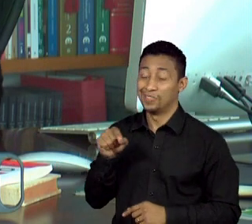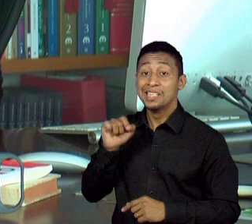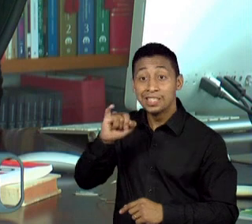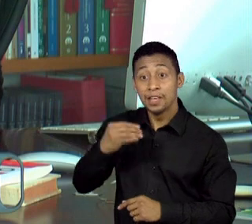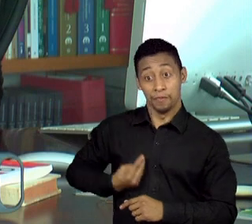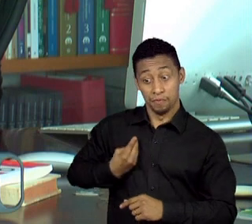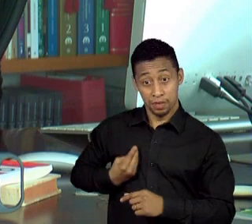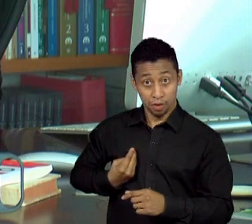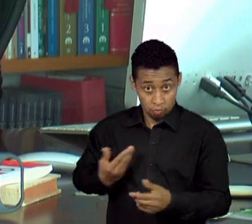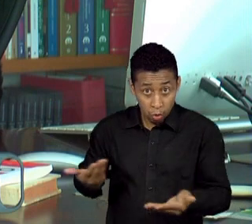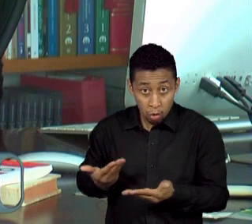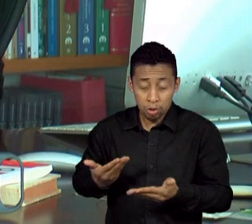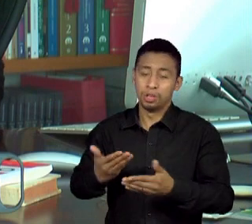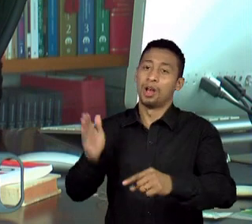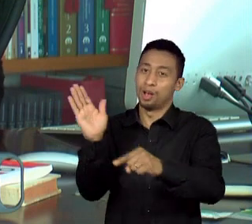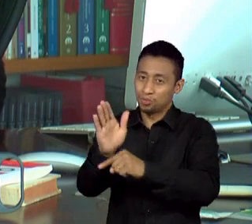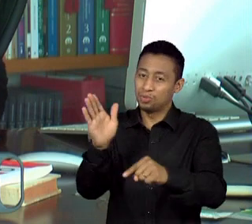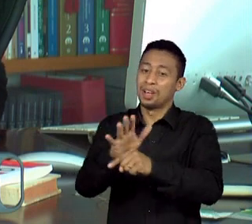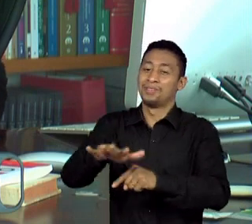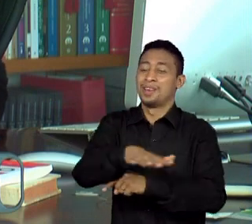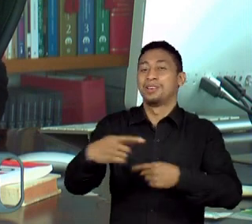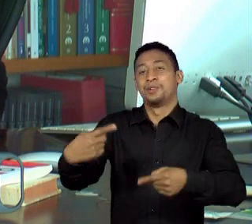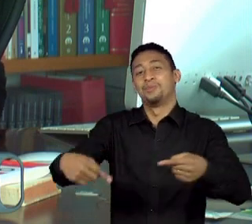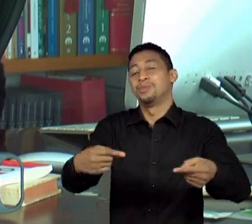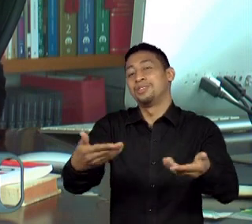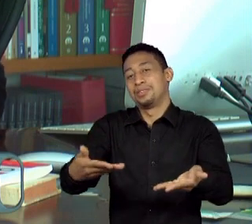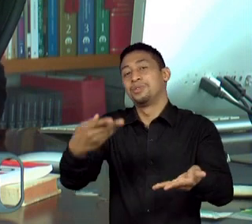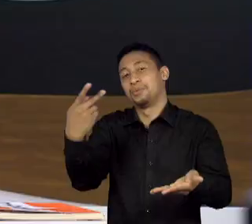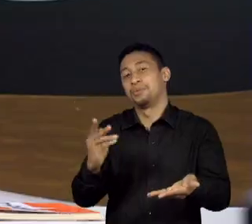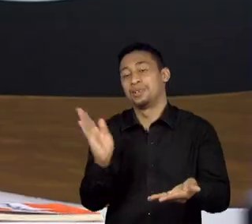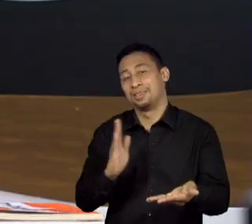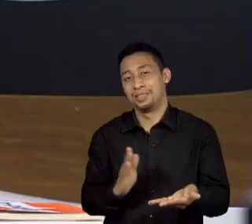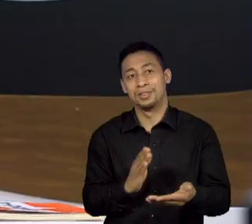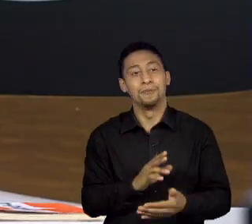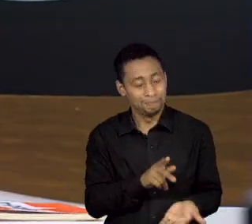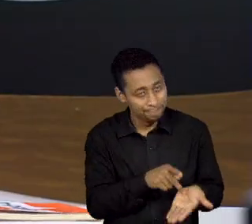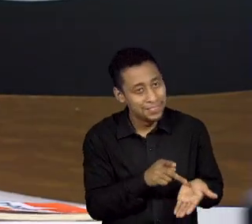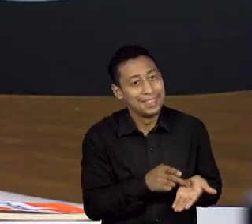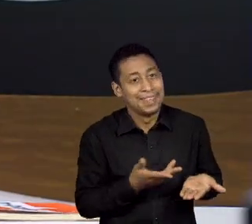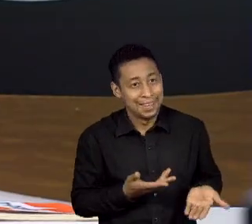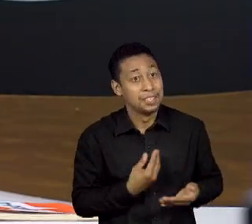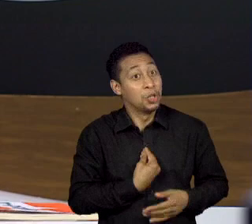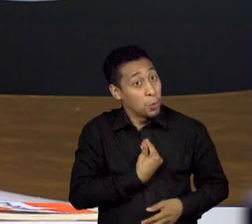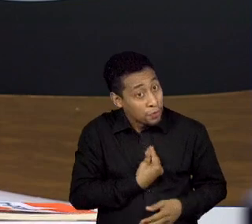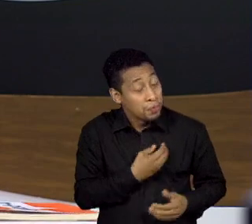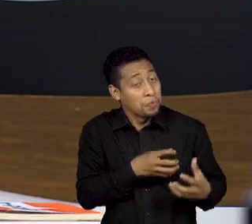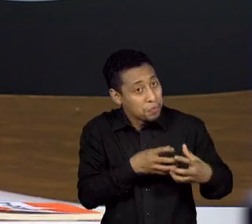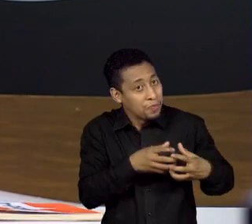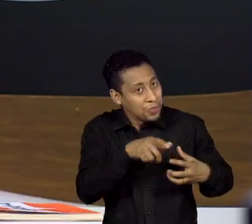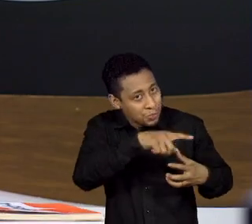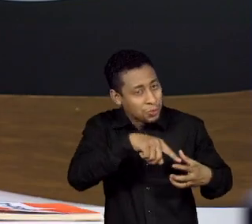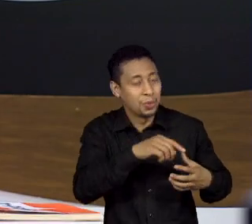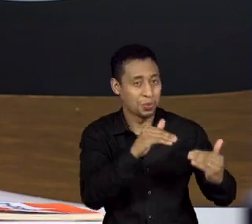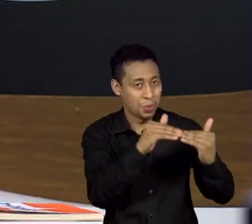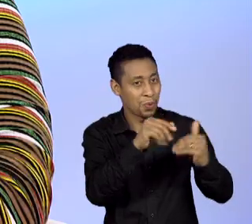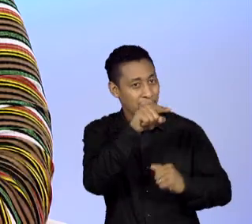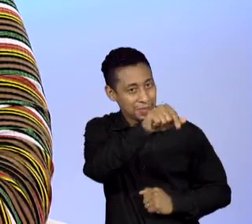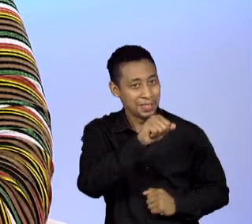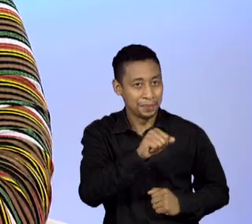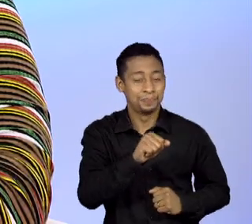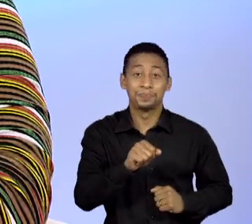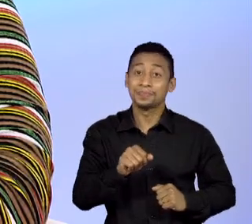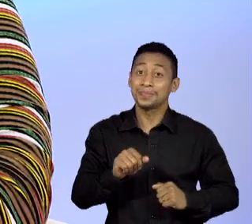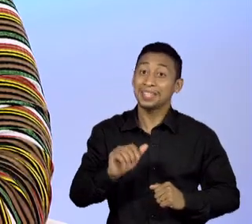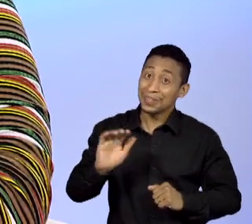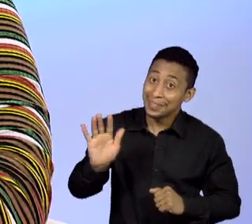estaria contribuindo muito para a política no Brasil, né? Convivi bastante com os dois e concordo. Por favor, Sabrina.